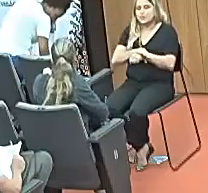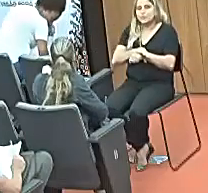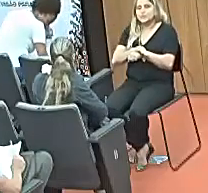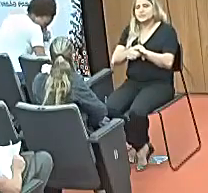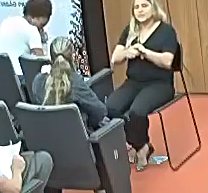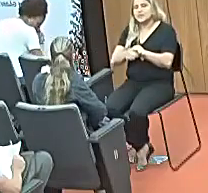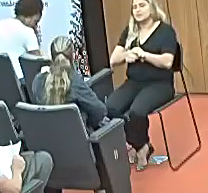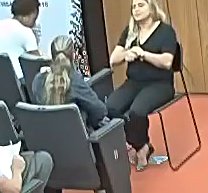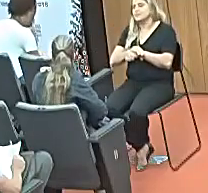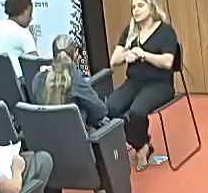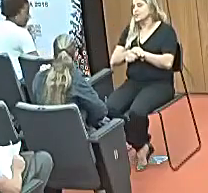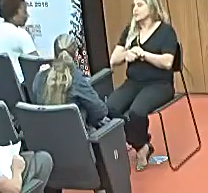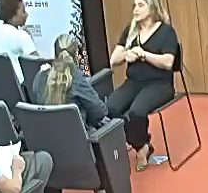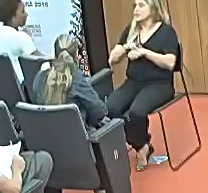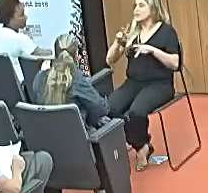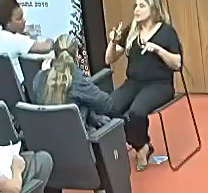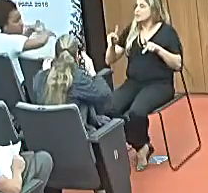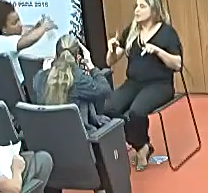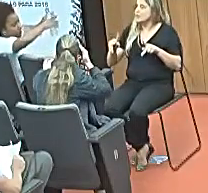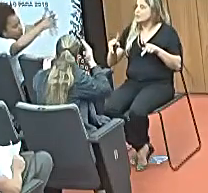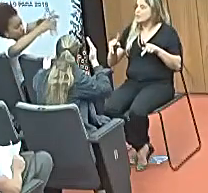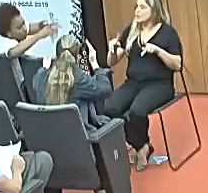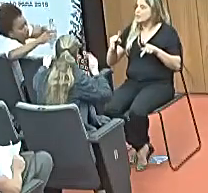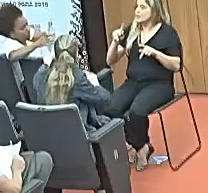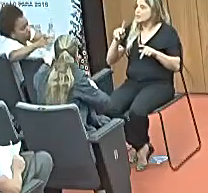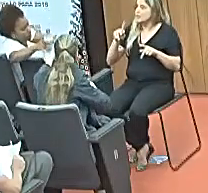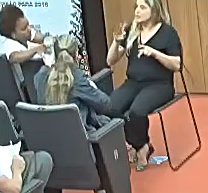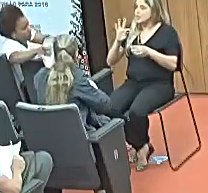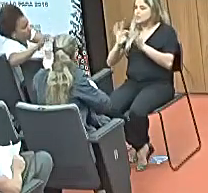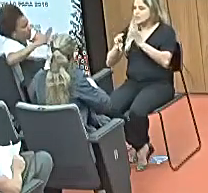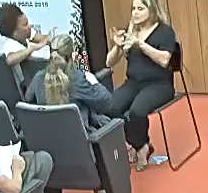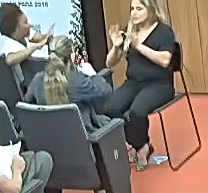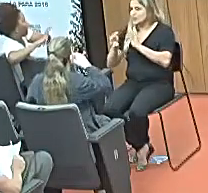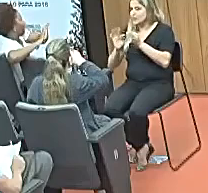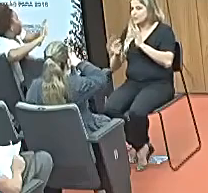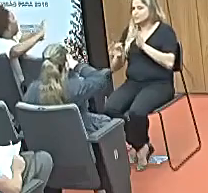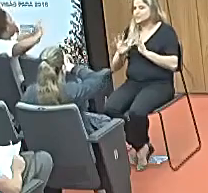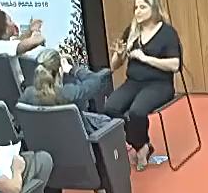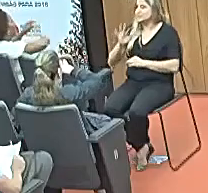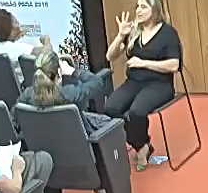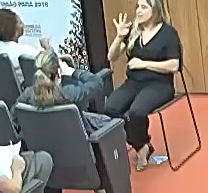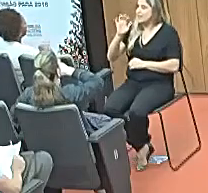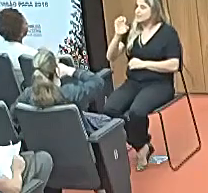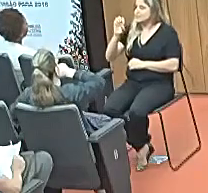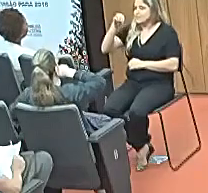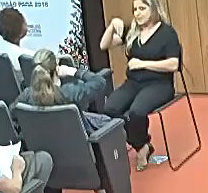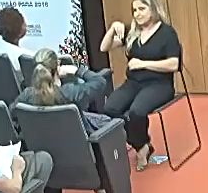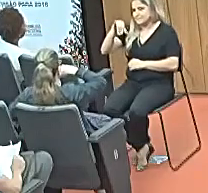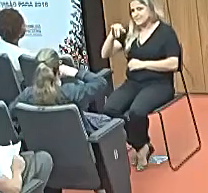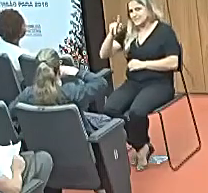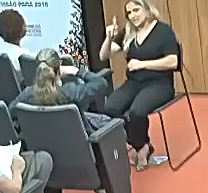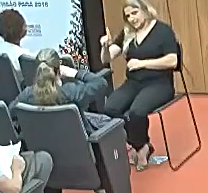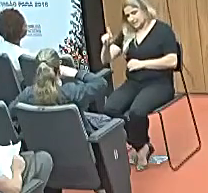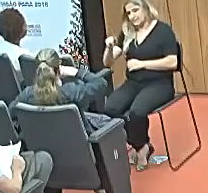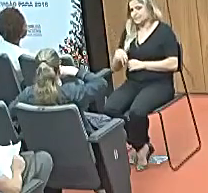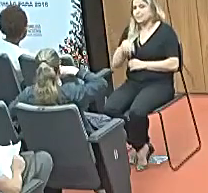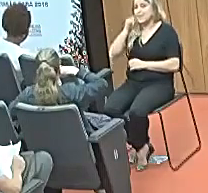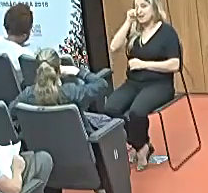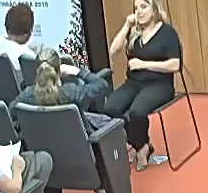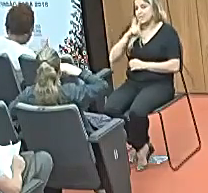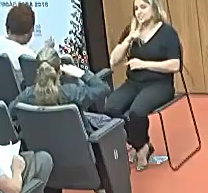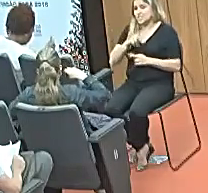parque tecnológico da fhemig quando esteve lá presentes elaborar nossas propostas estavam lá os dirigentes representante da